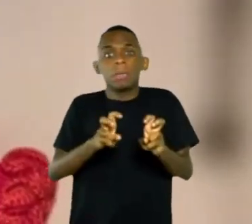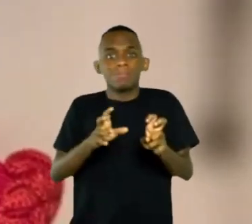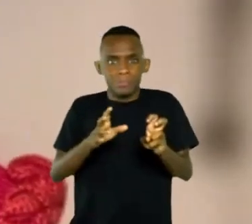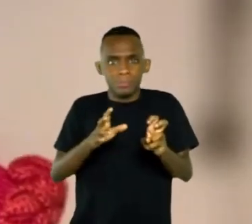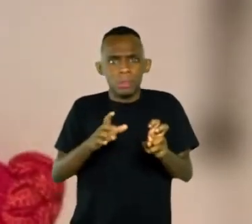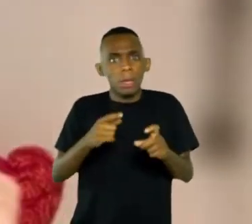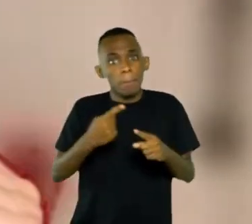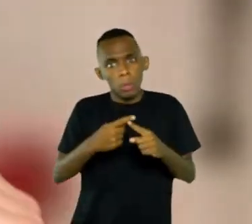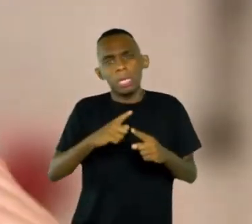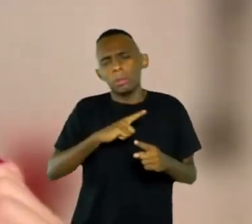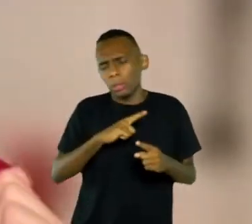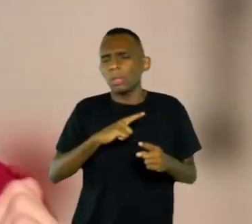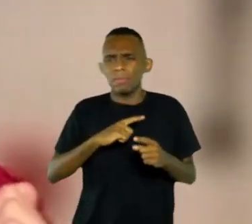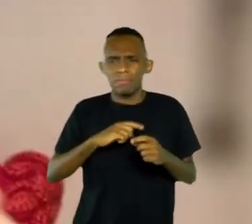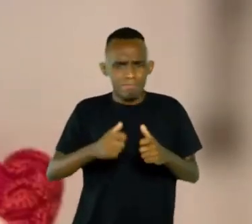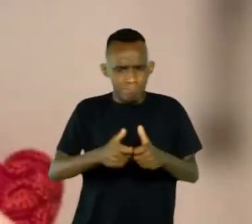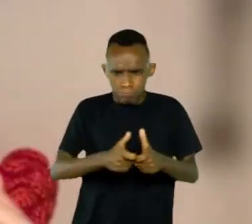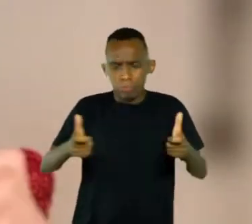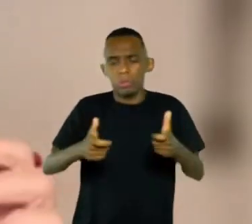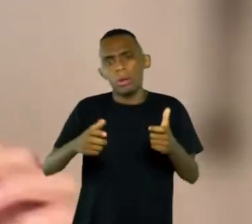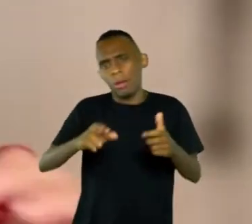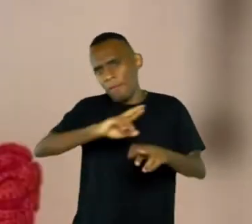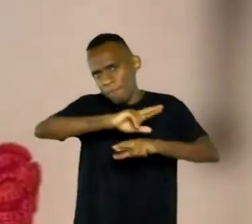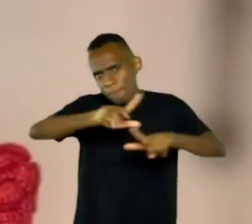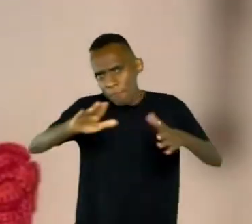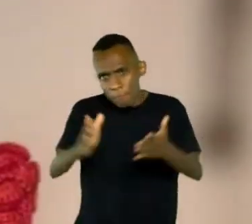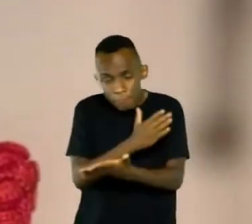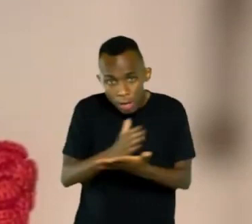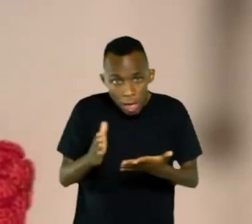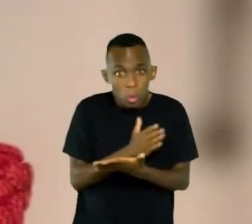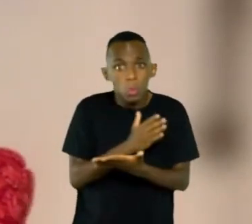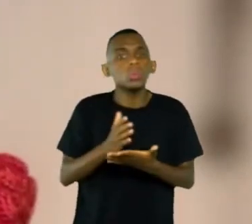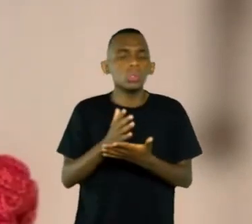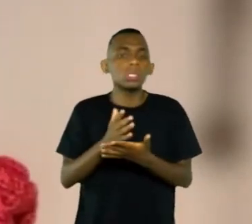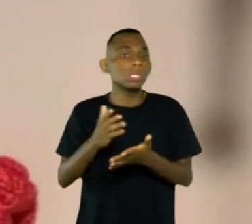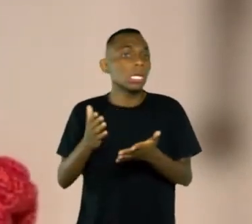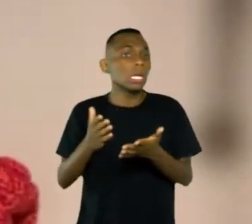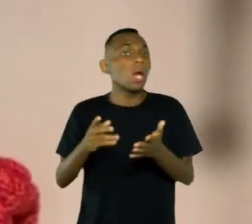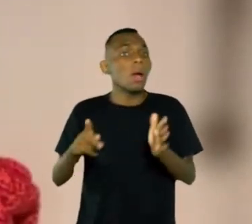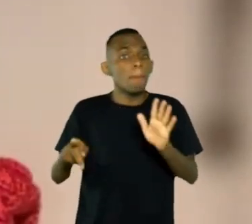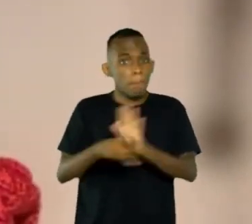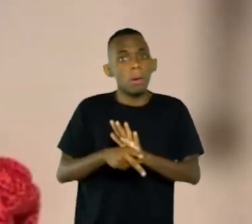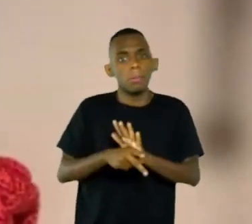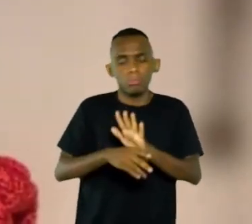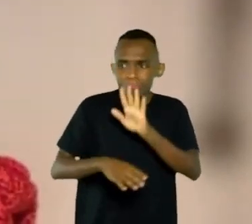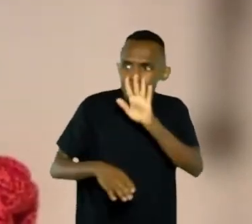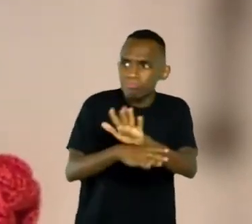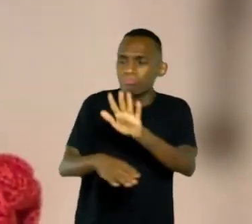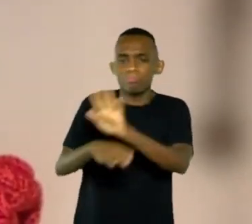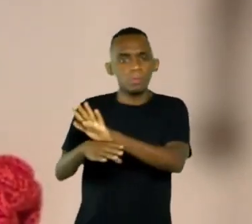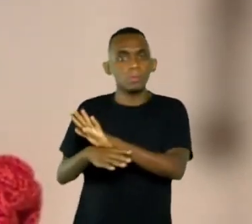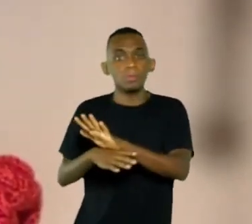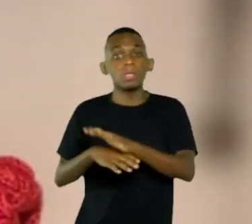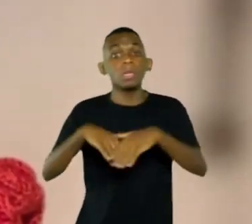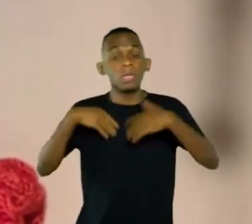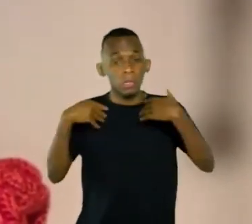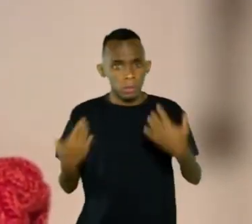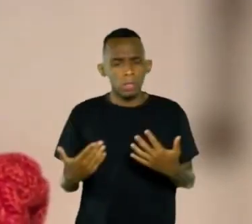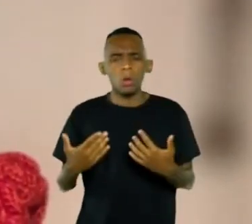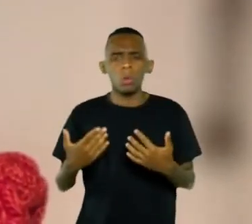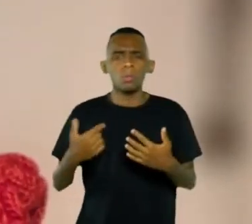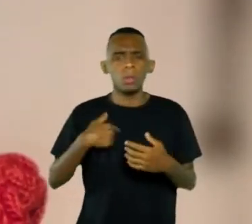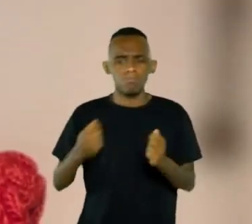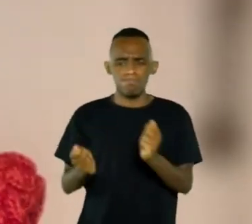de autoajuda. E aí, eu fiz uma palestra no TEDx, na PUC Minas, em 2018, que